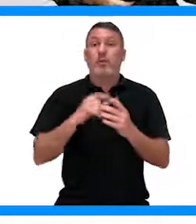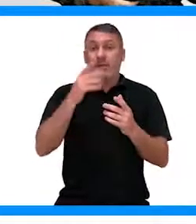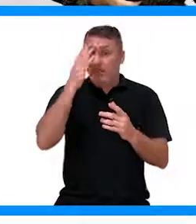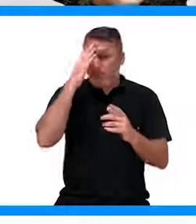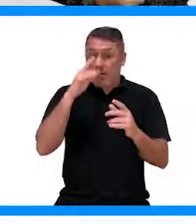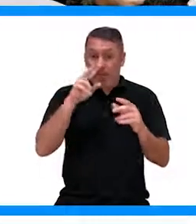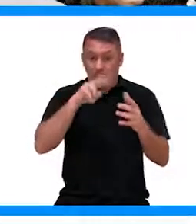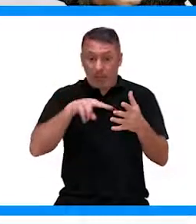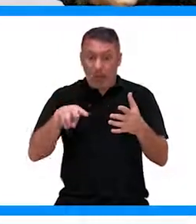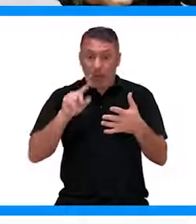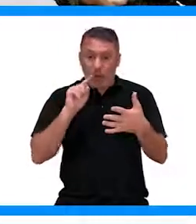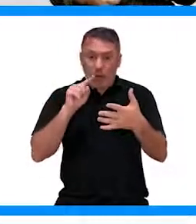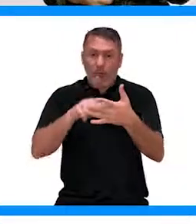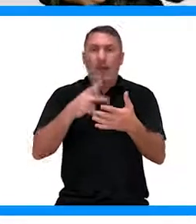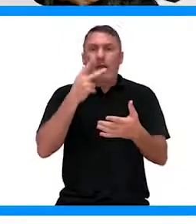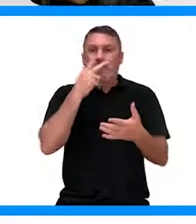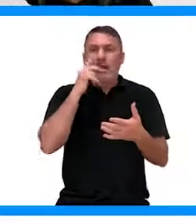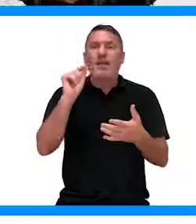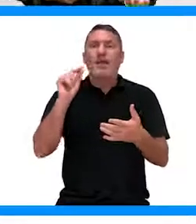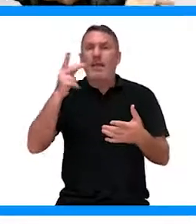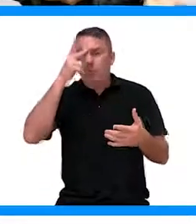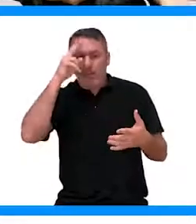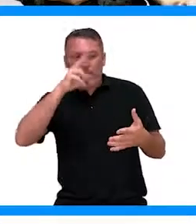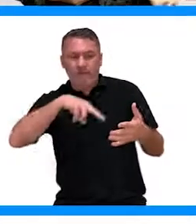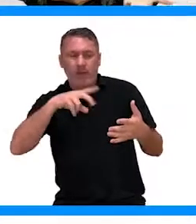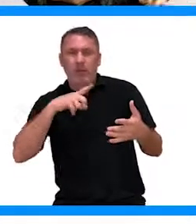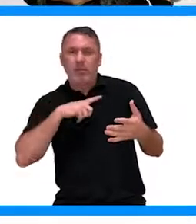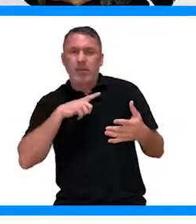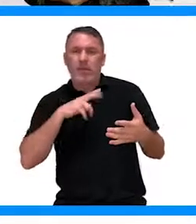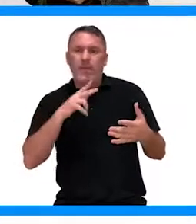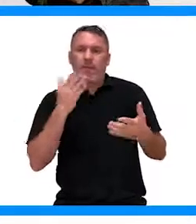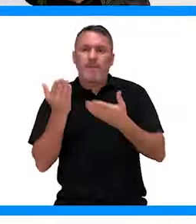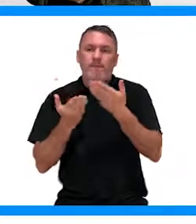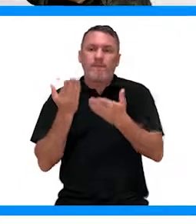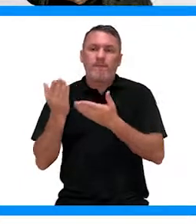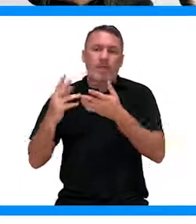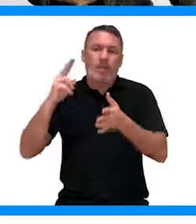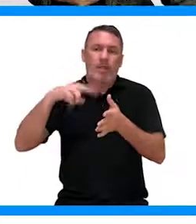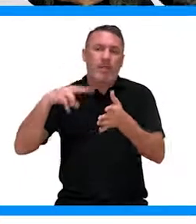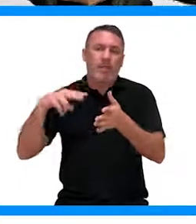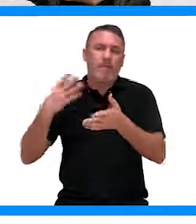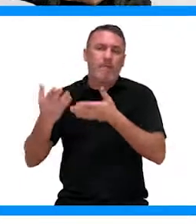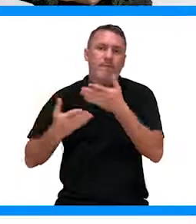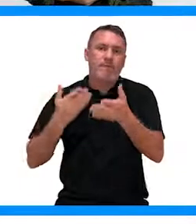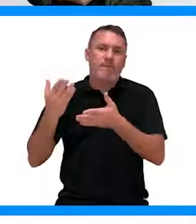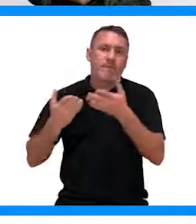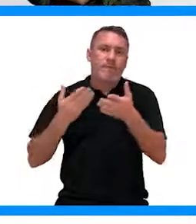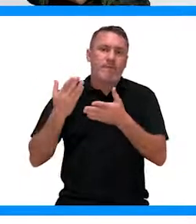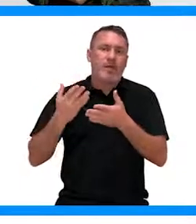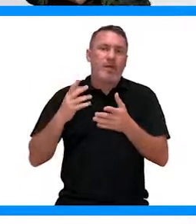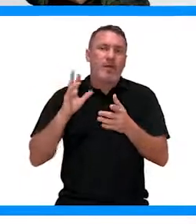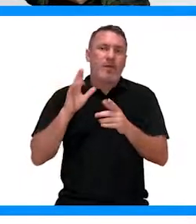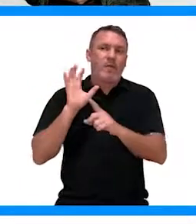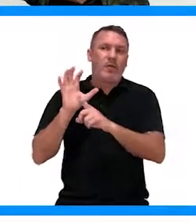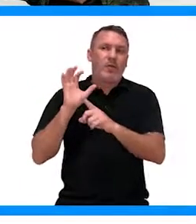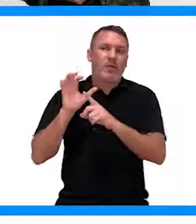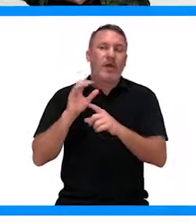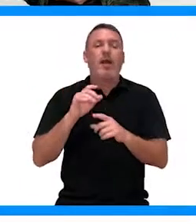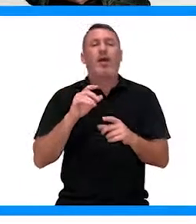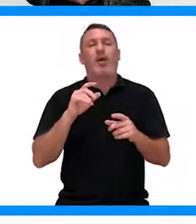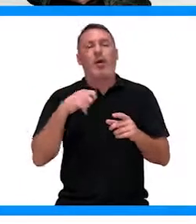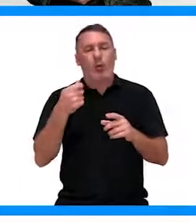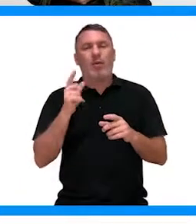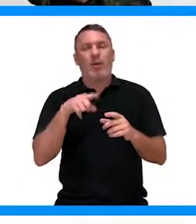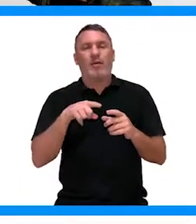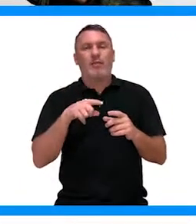Então, quando o objetivo da mensagem é persuadir o destinatário, influenciar o comportamento, aí a gente